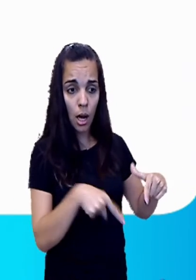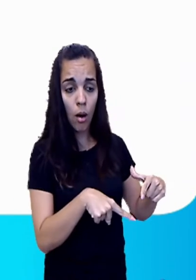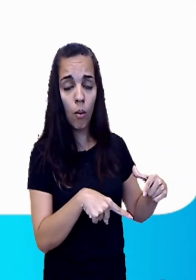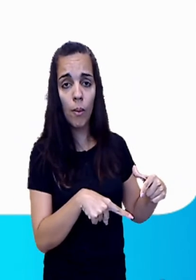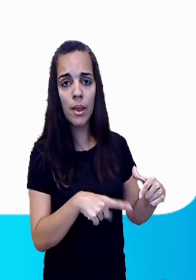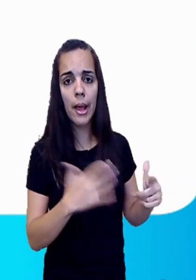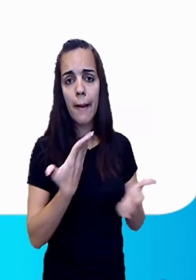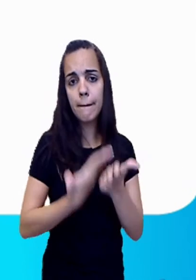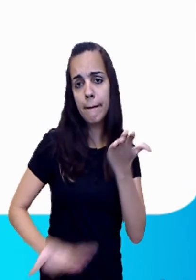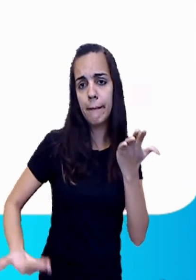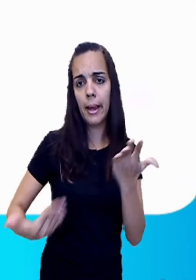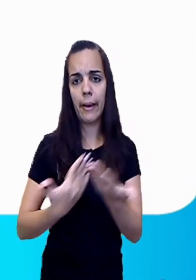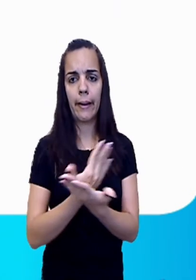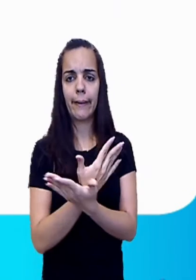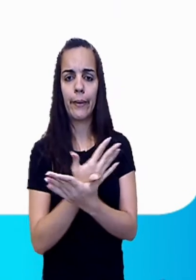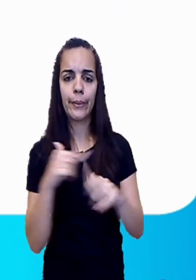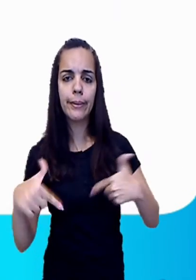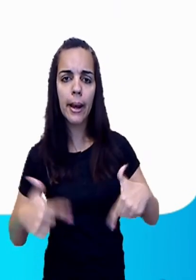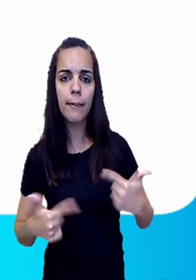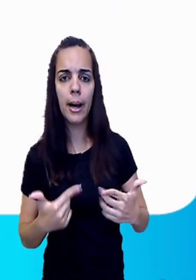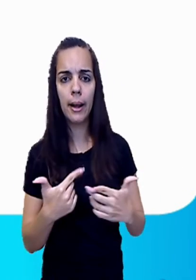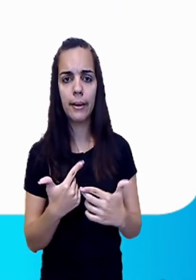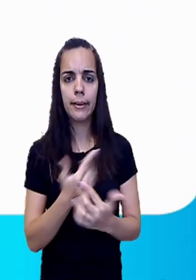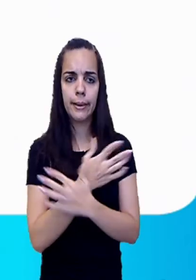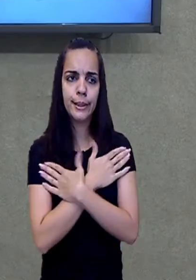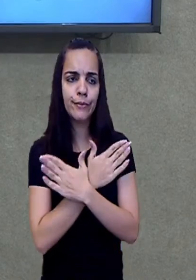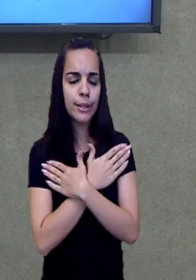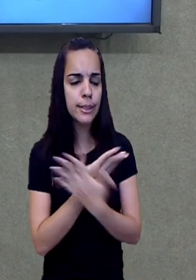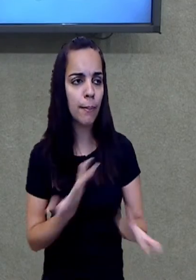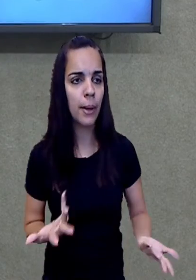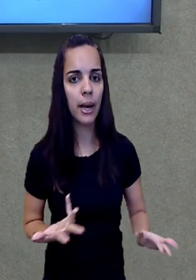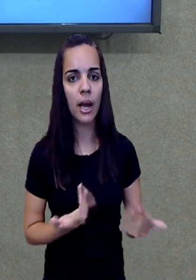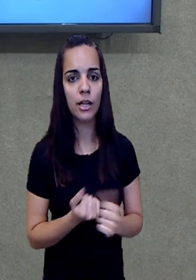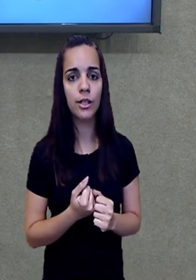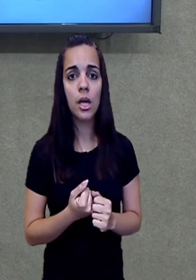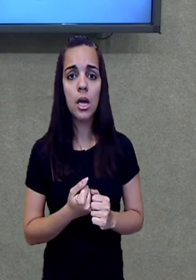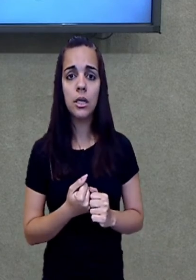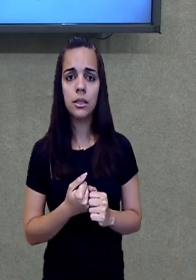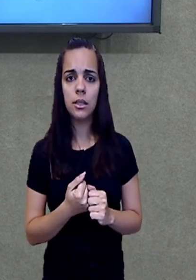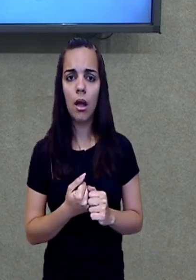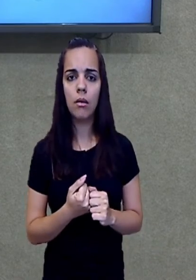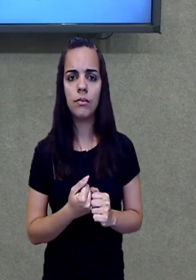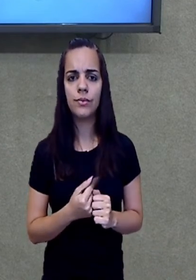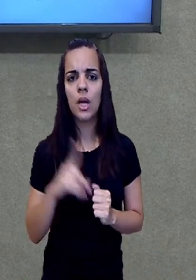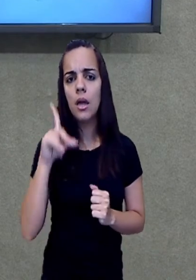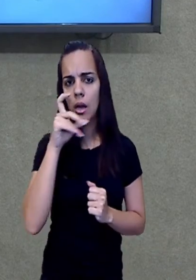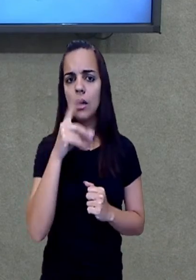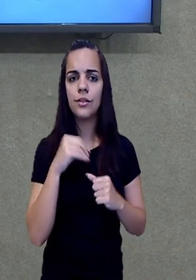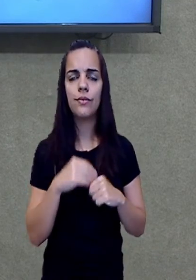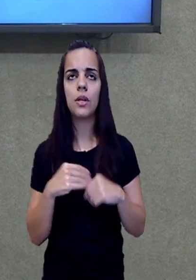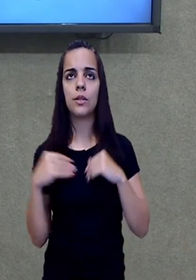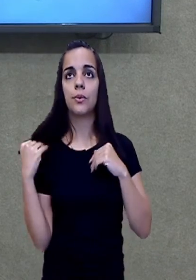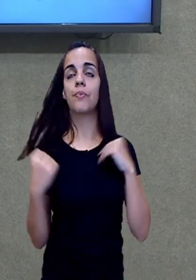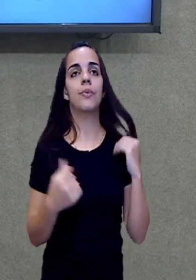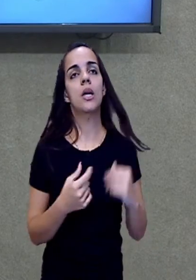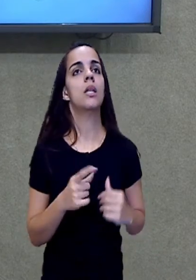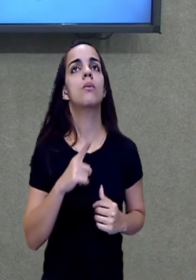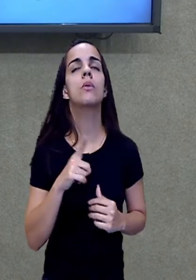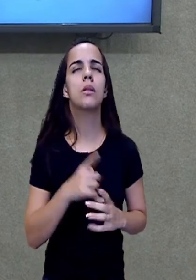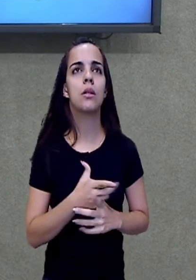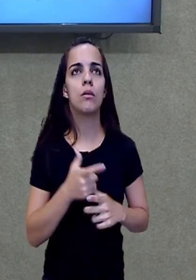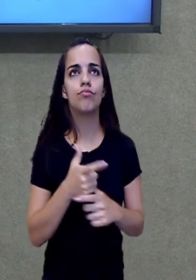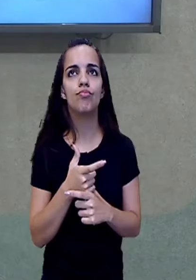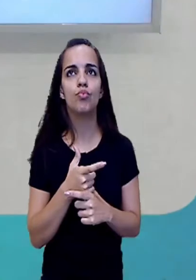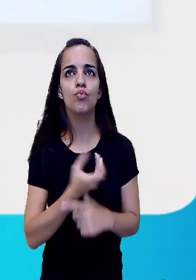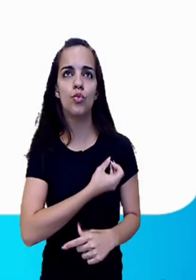é gerado desemprego, é gerado para aquela cidade, então causa desemprego sim, é muito importante